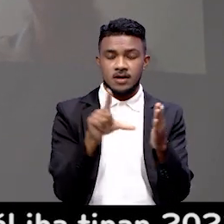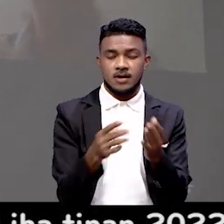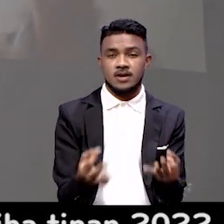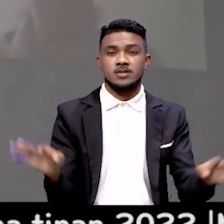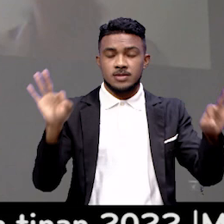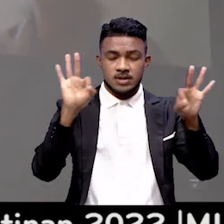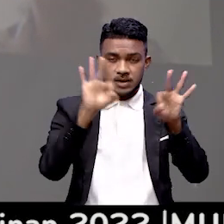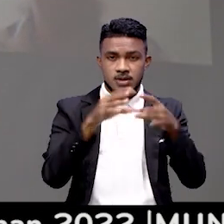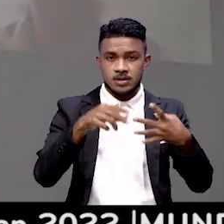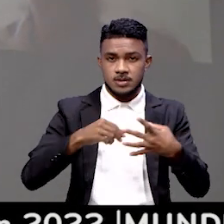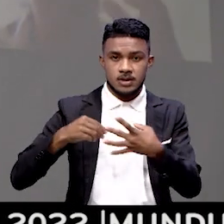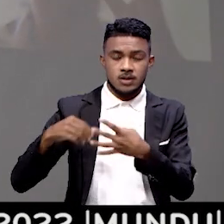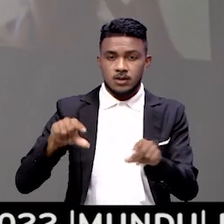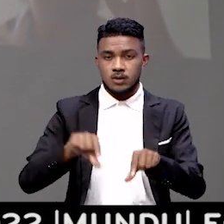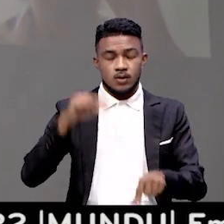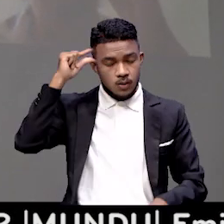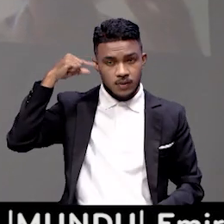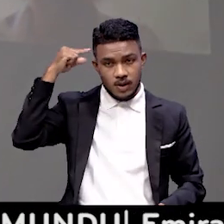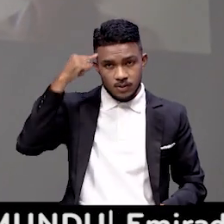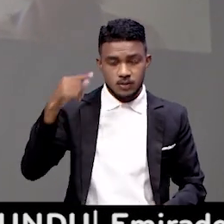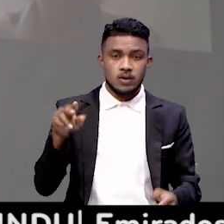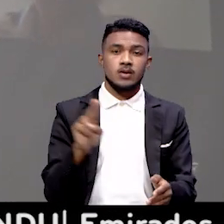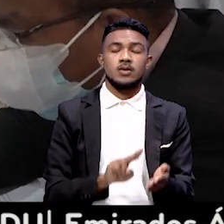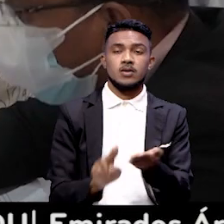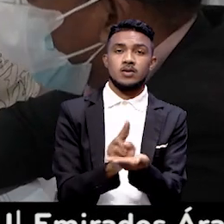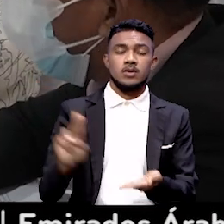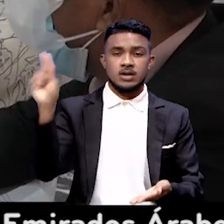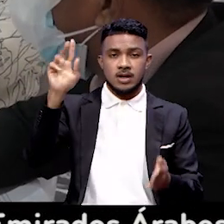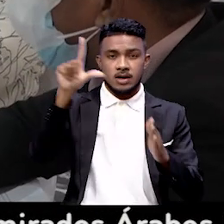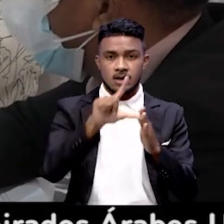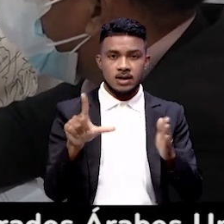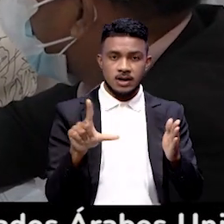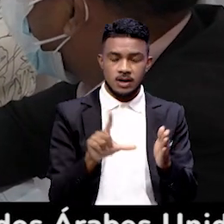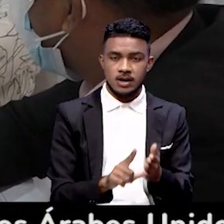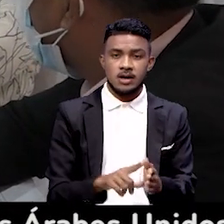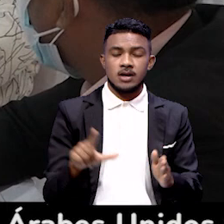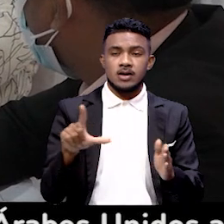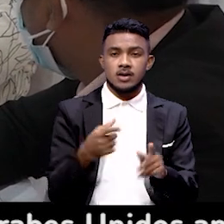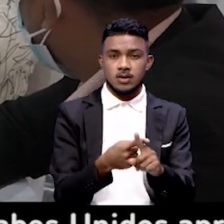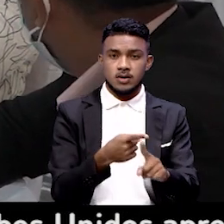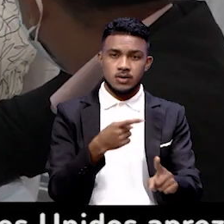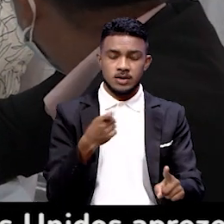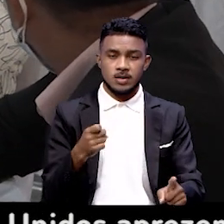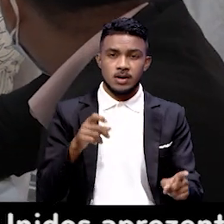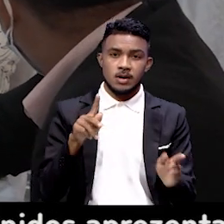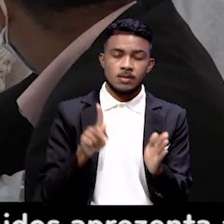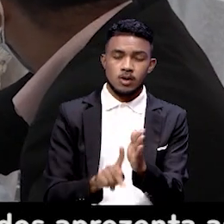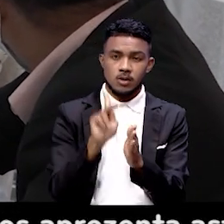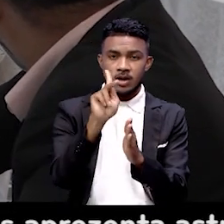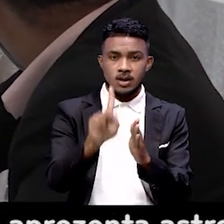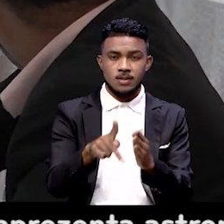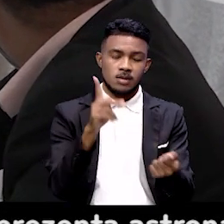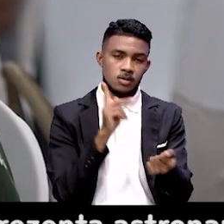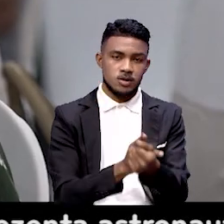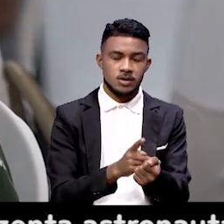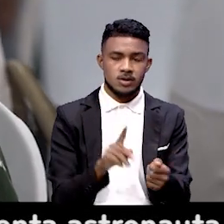da Daune, Governo usa a Constituição RDTL, no decreto-lei Balung Hori implementa o programa Proteção Social